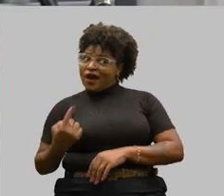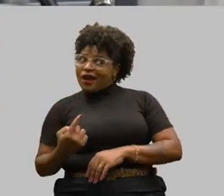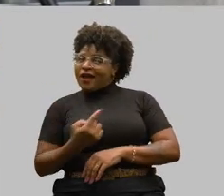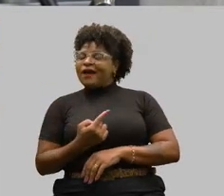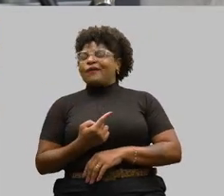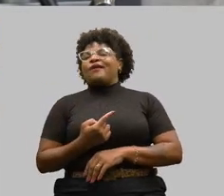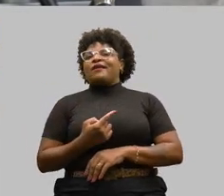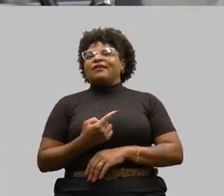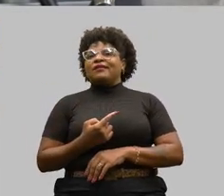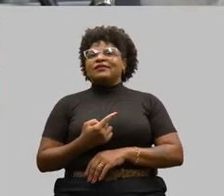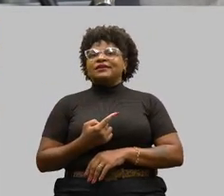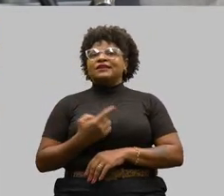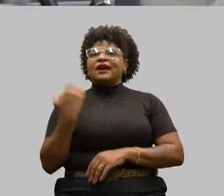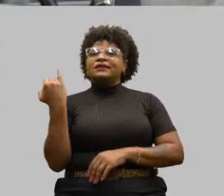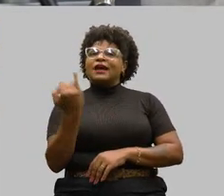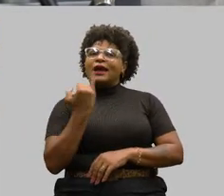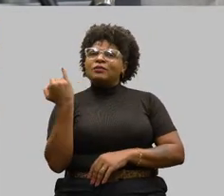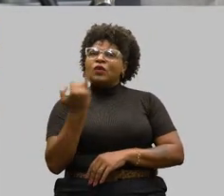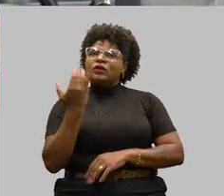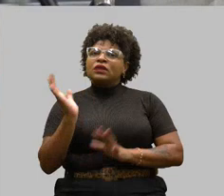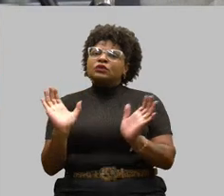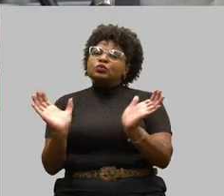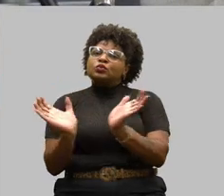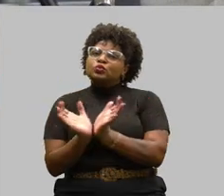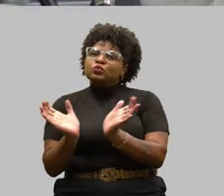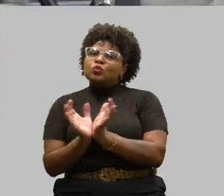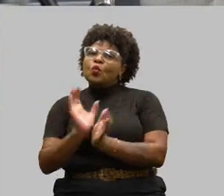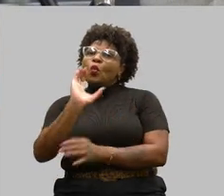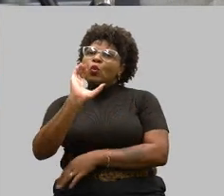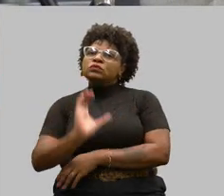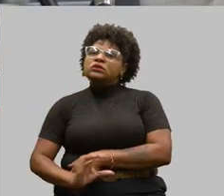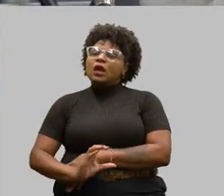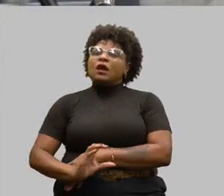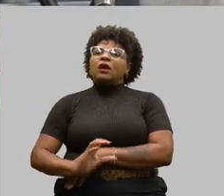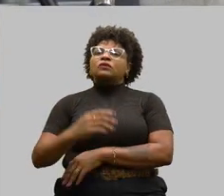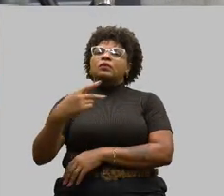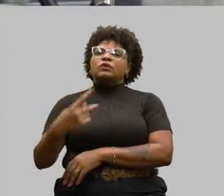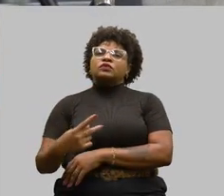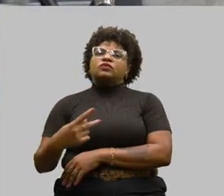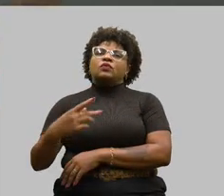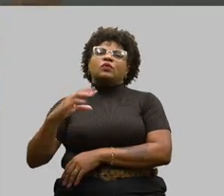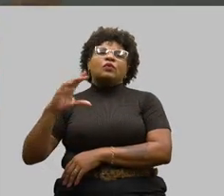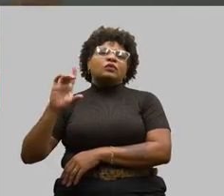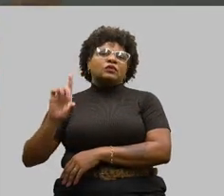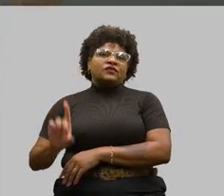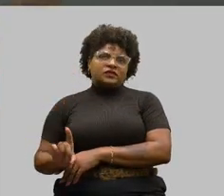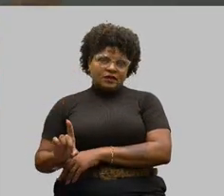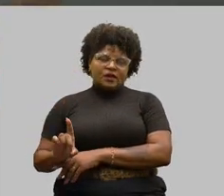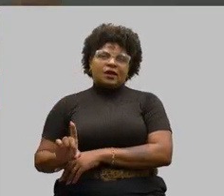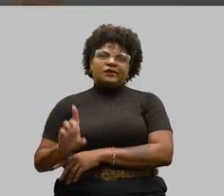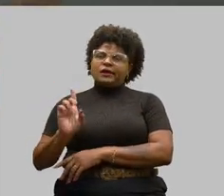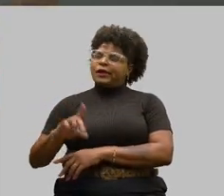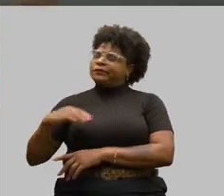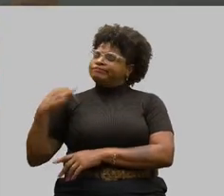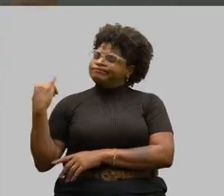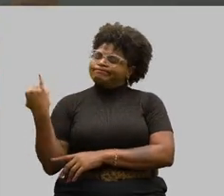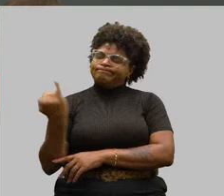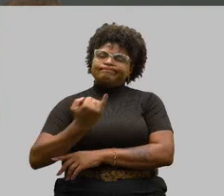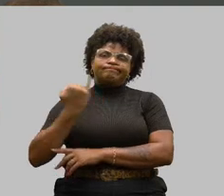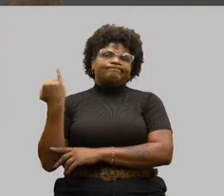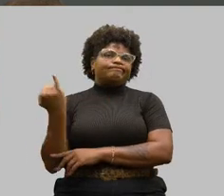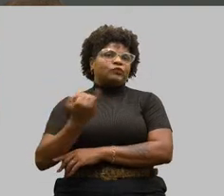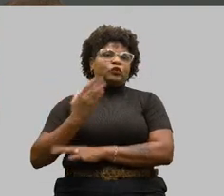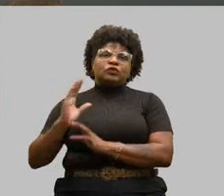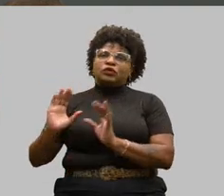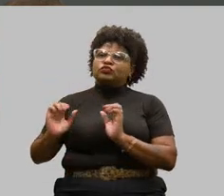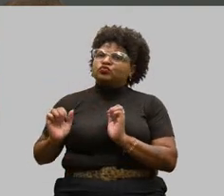falei da importância dos conselhos da pessoa com deficiência estarem presentes em todos os momentos as pessoas com deficiência diretamente Assembleia tá